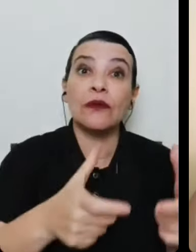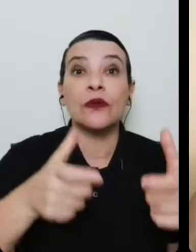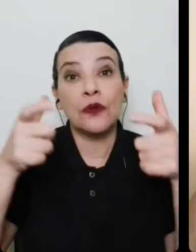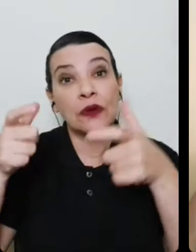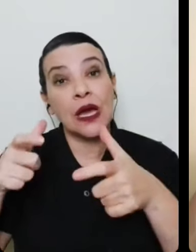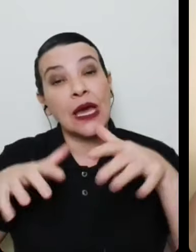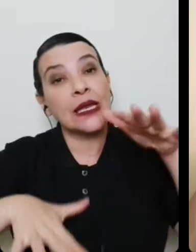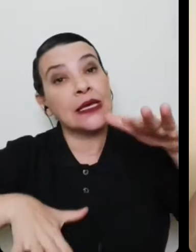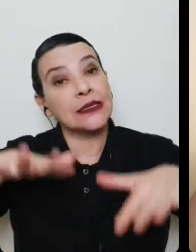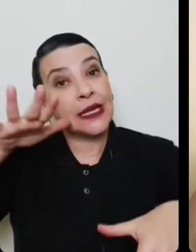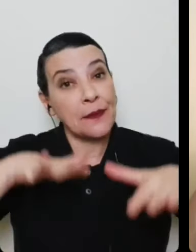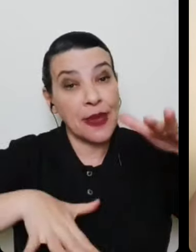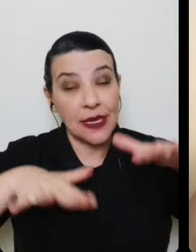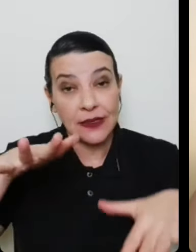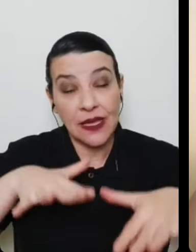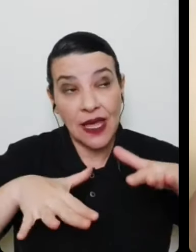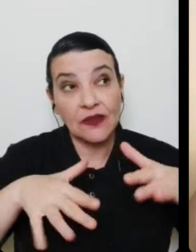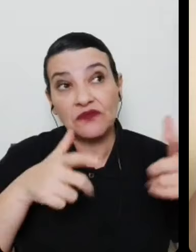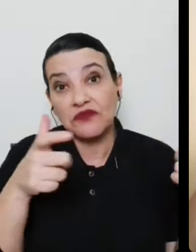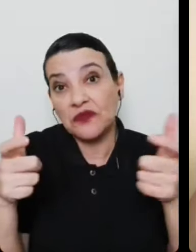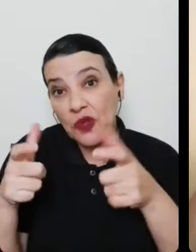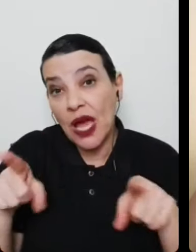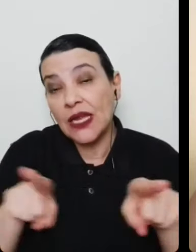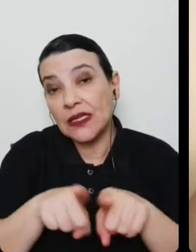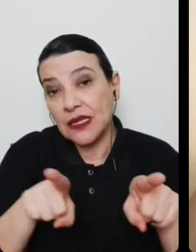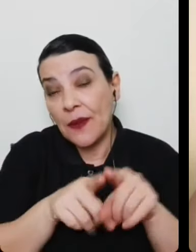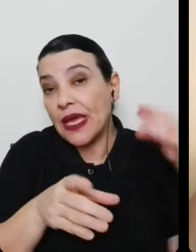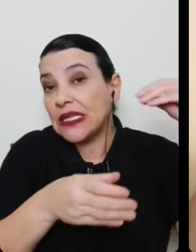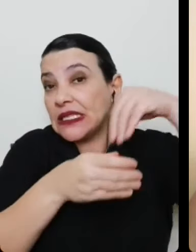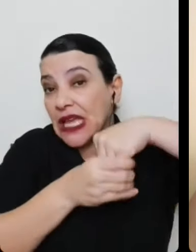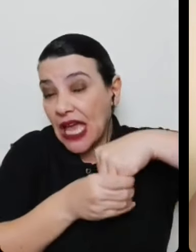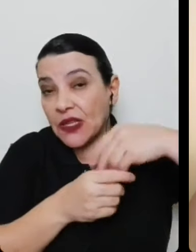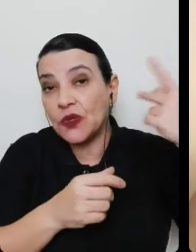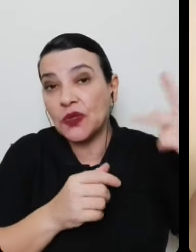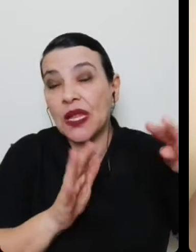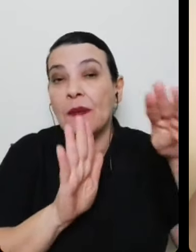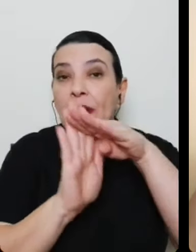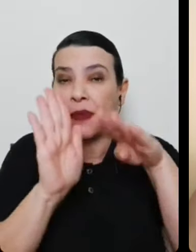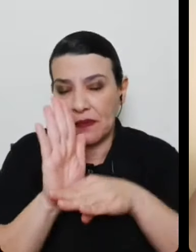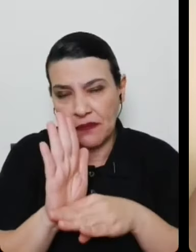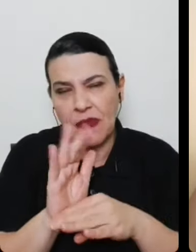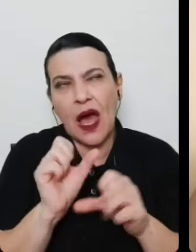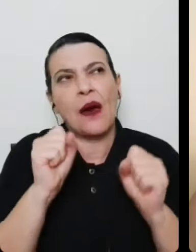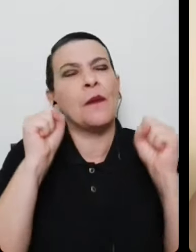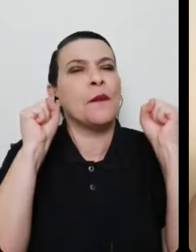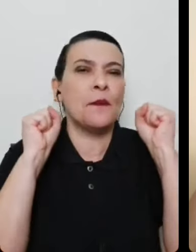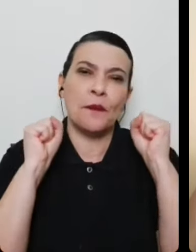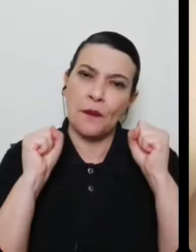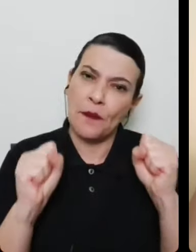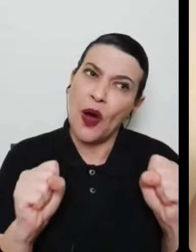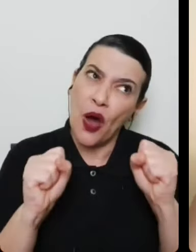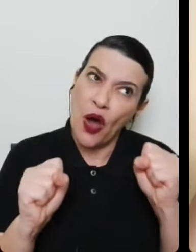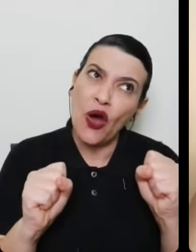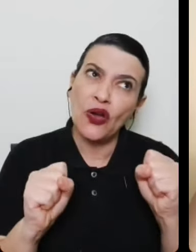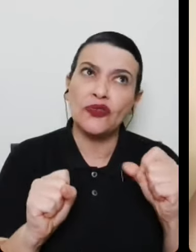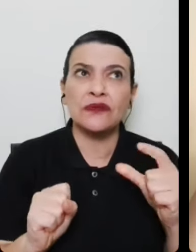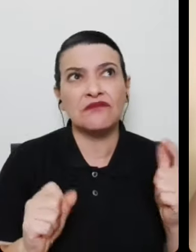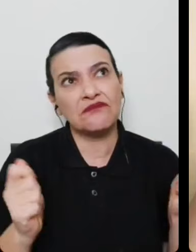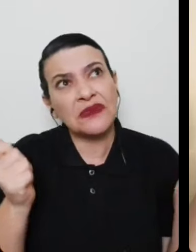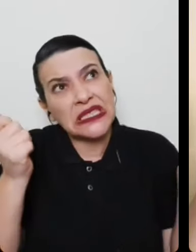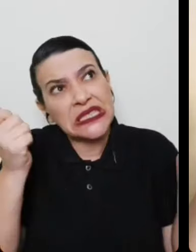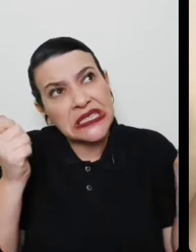a tipologia, vai ter, pode ter, né, mais ou menos